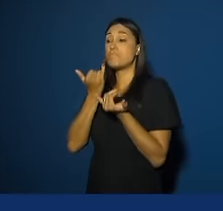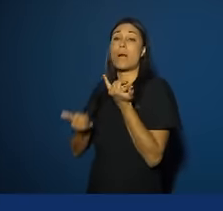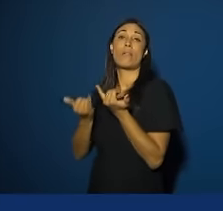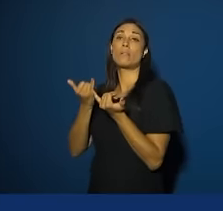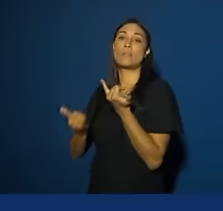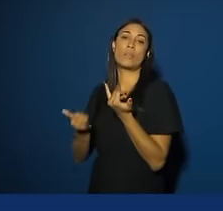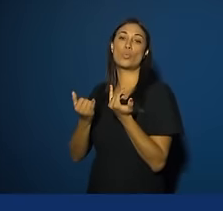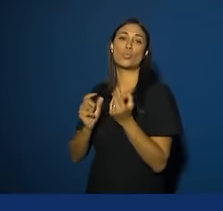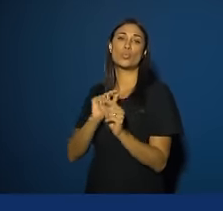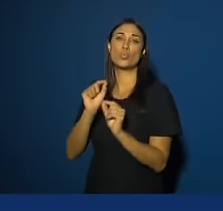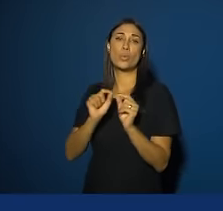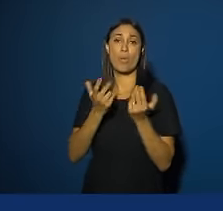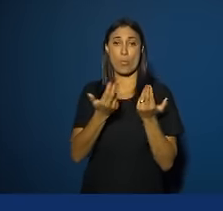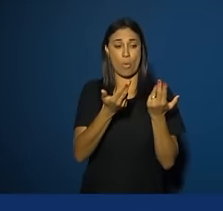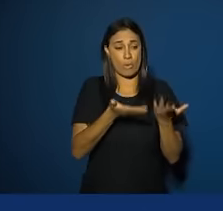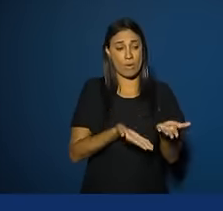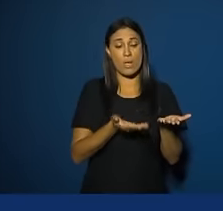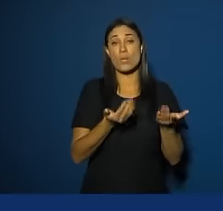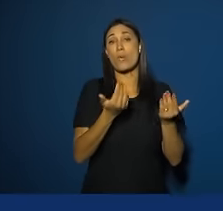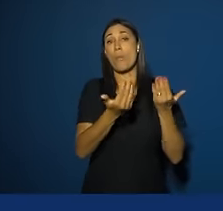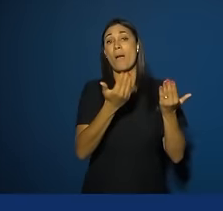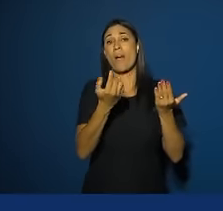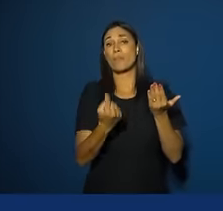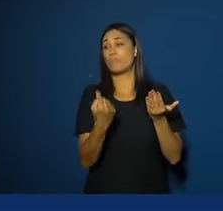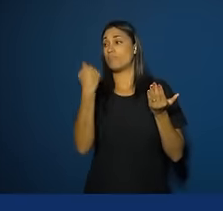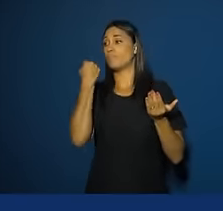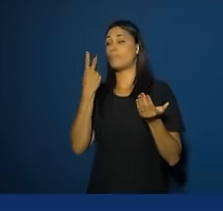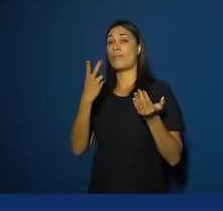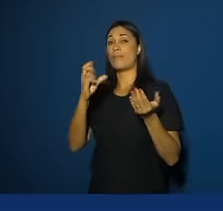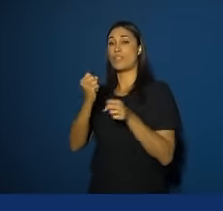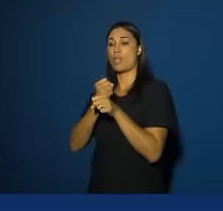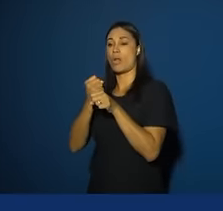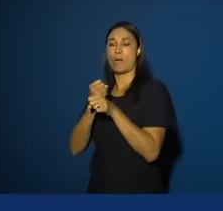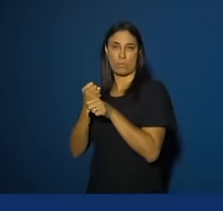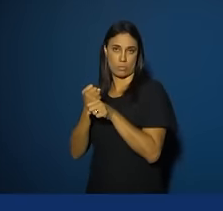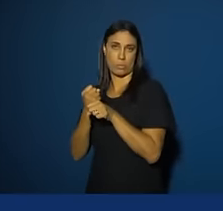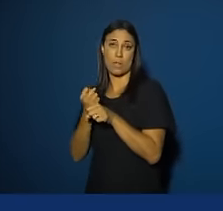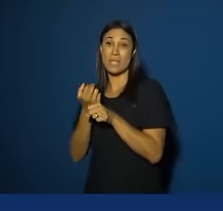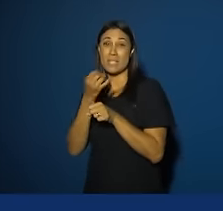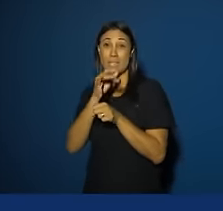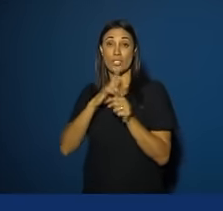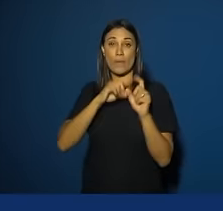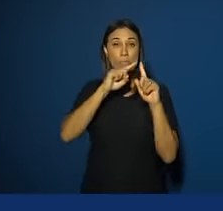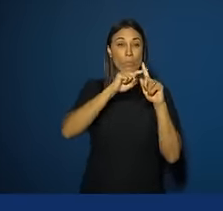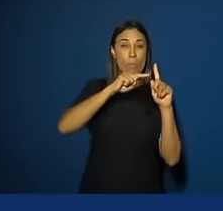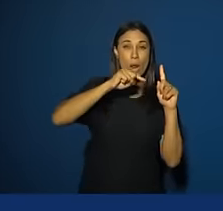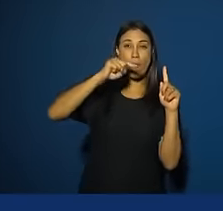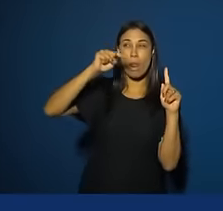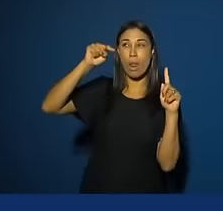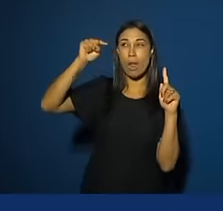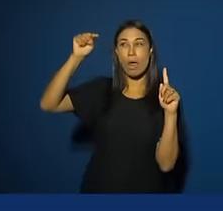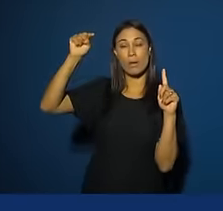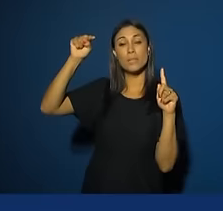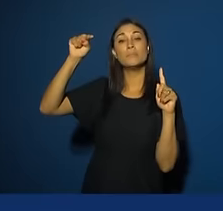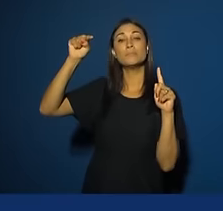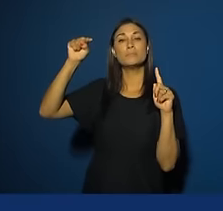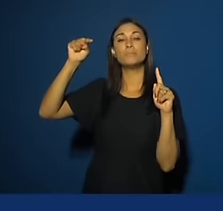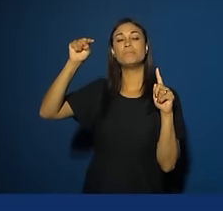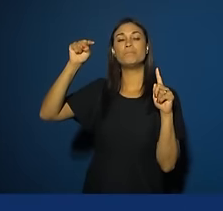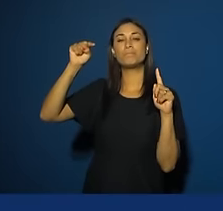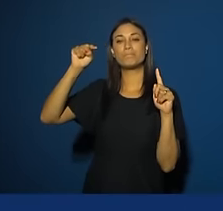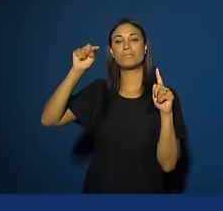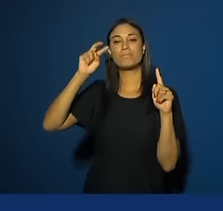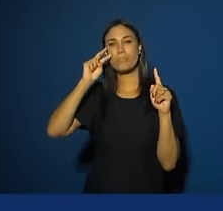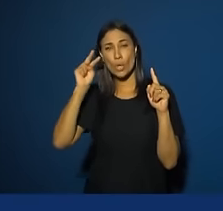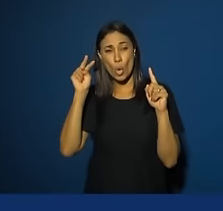esse do que a gente tinha 30 40 ou 20 anos atrás né se você olha um gráfico de medidas Provisórias eh